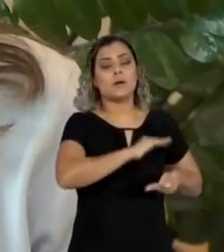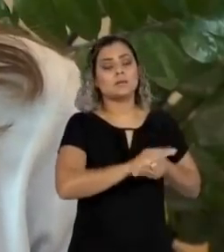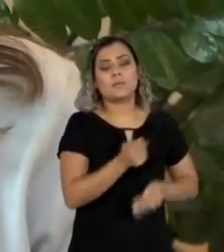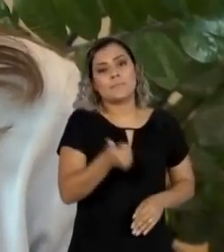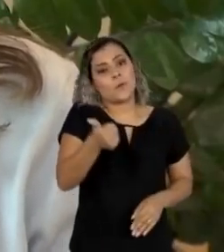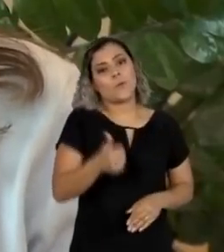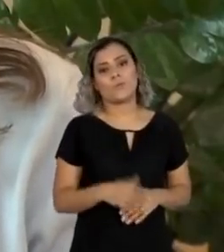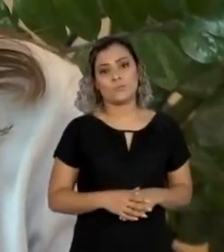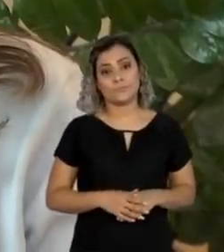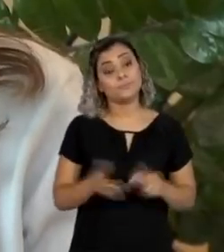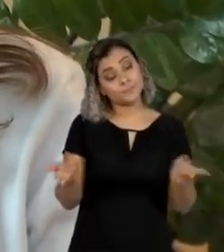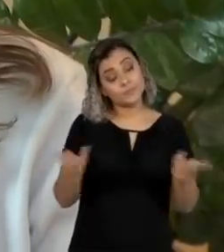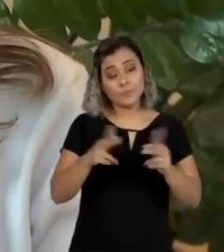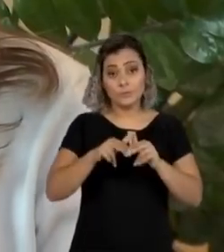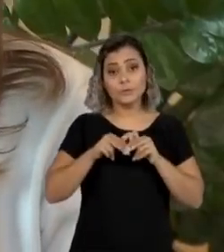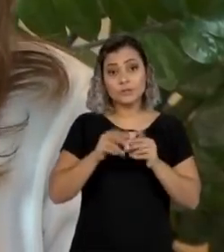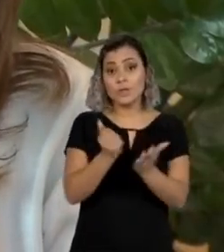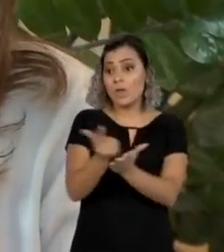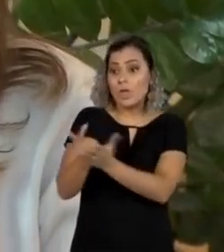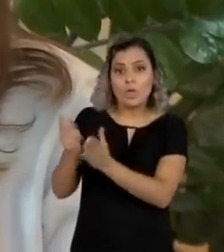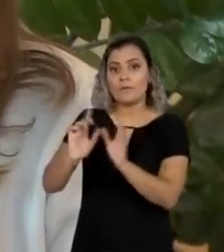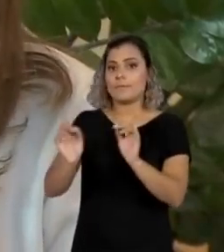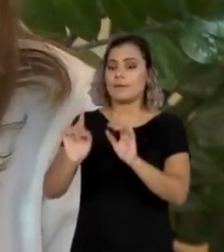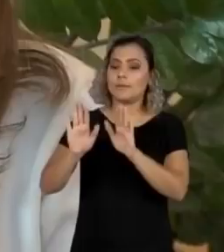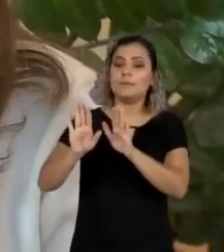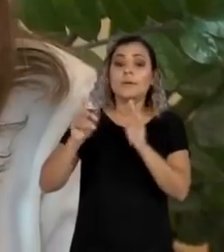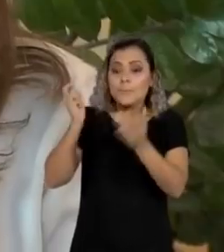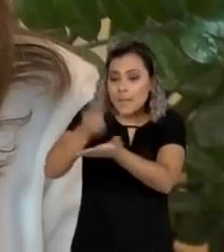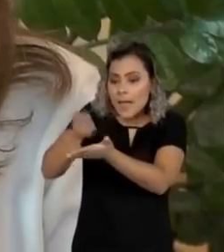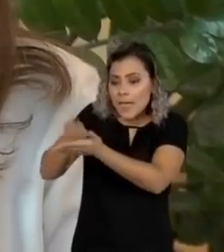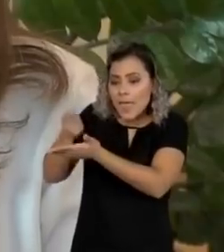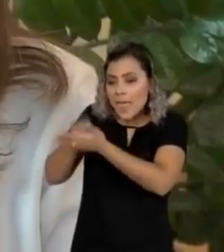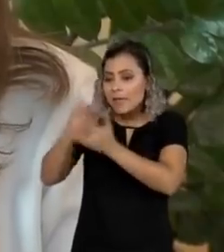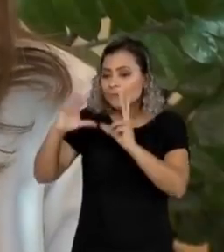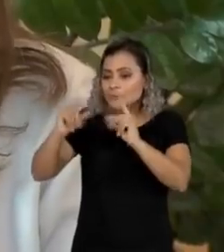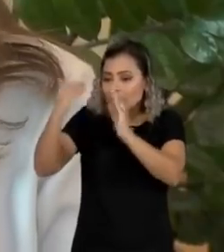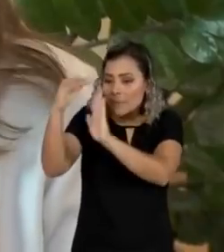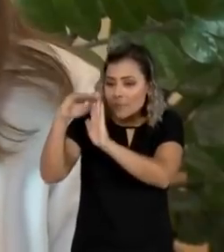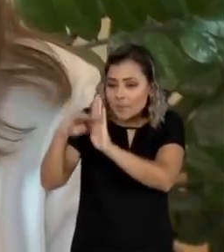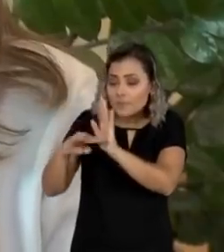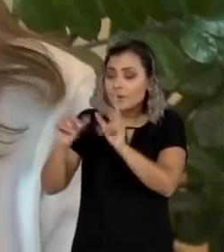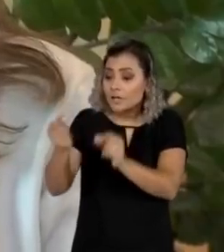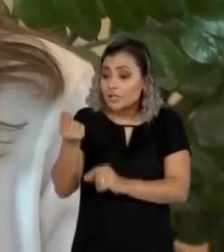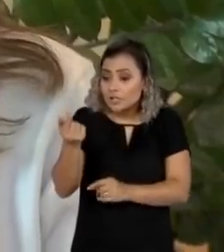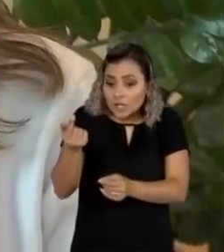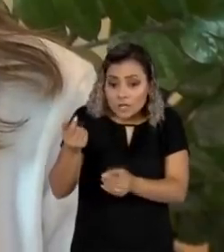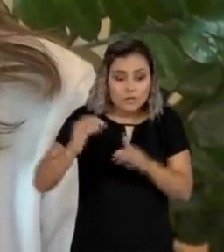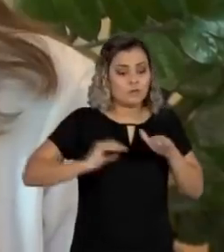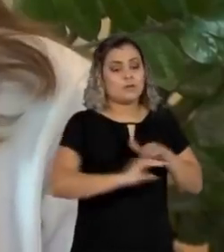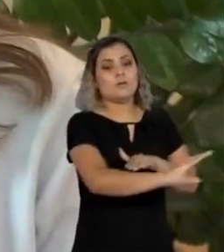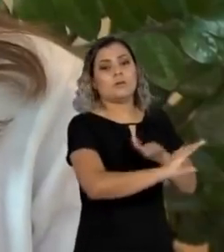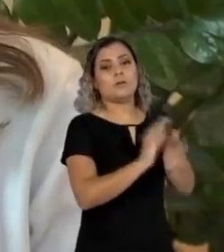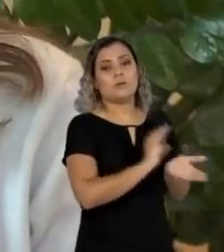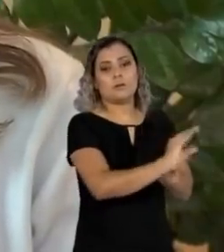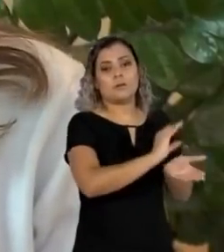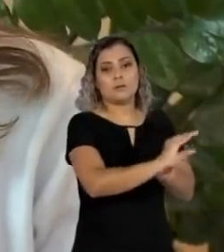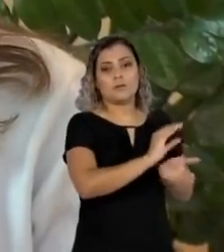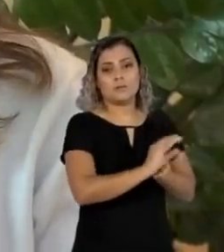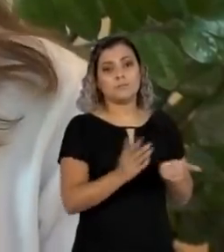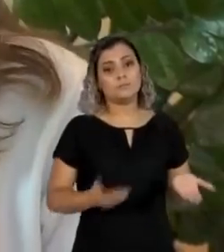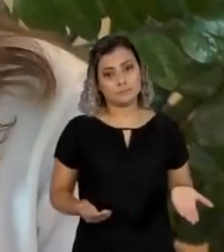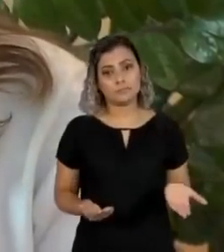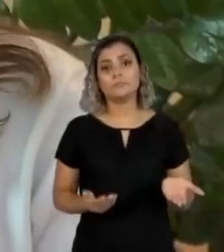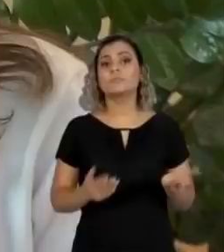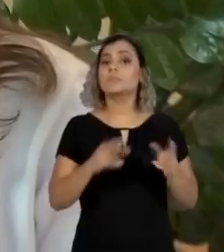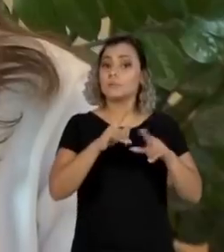invés do consumo. Então é aquela ordem que a gente sempre fala assim, olha, paguei as contas, gaste o que sobrou, invisto. Tem que ser invertida.